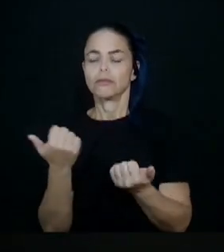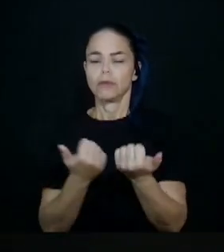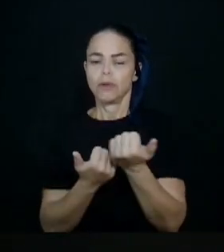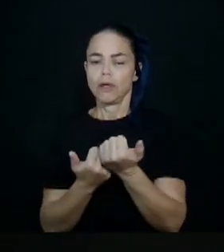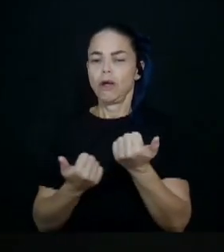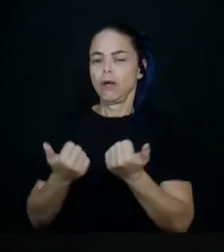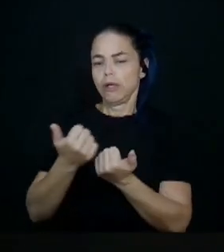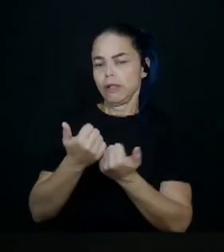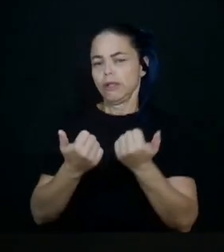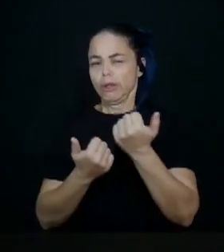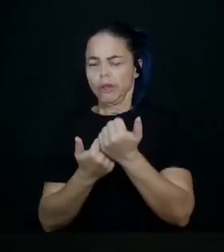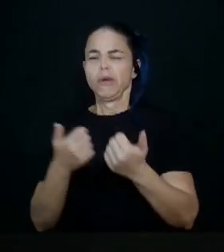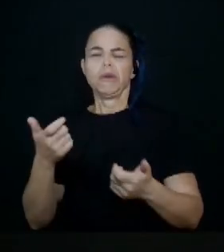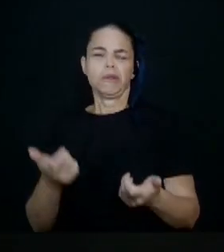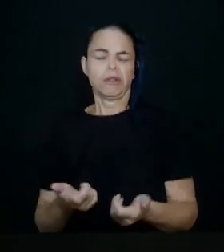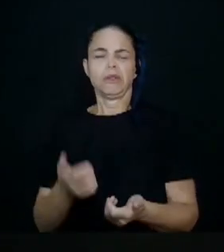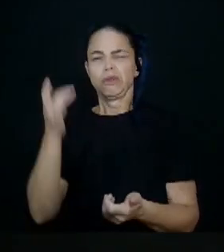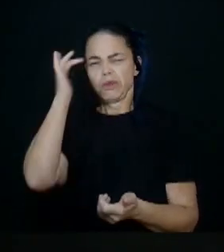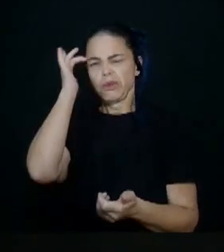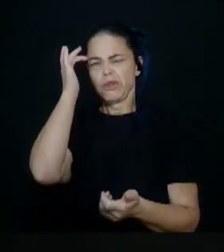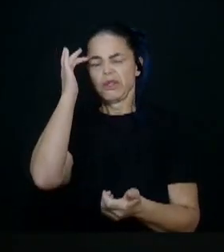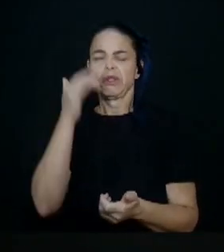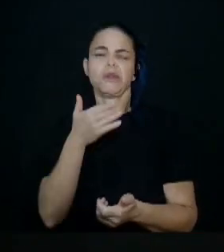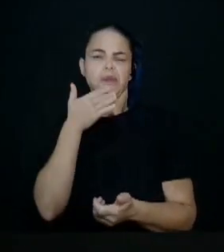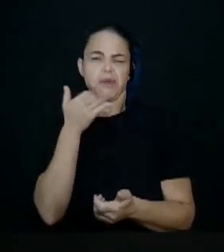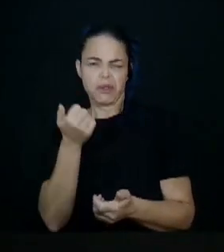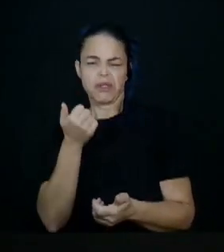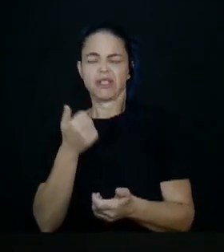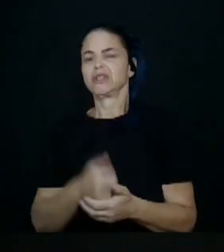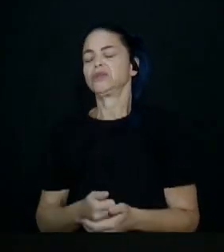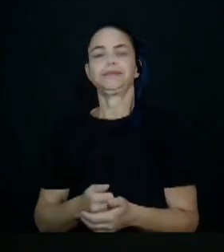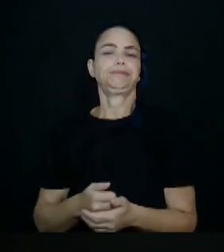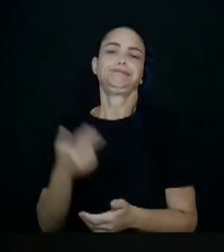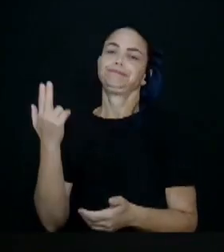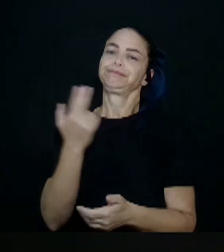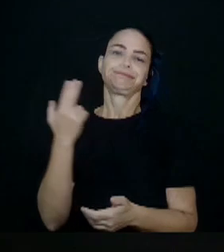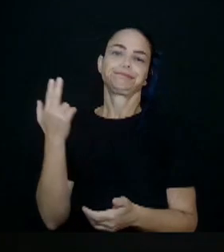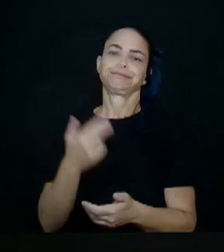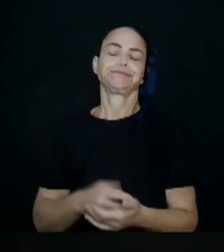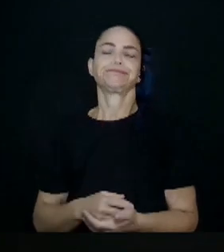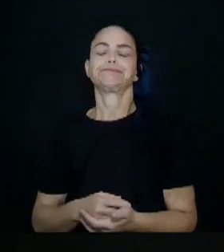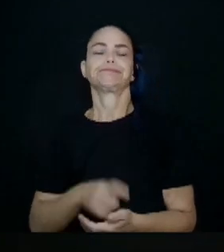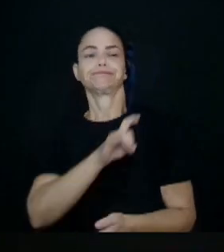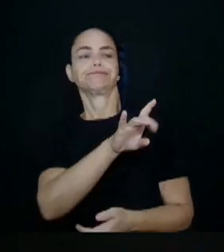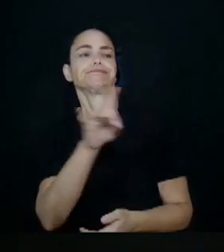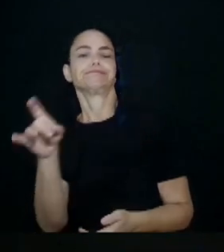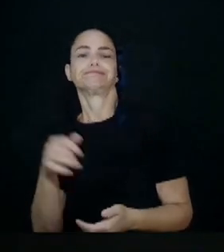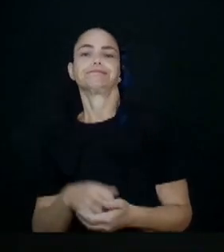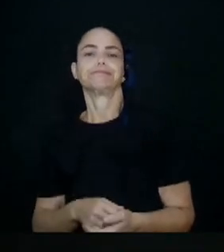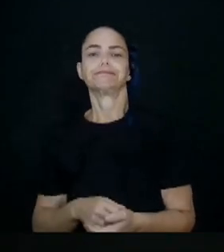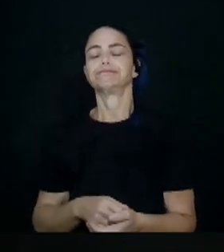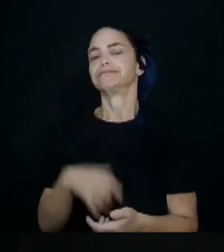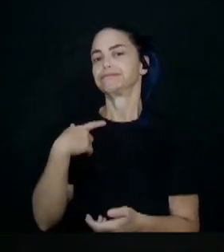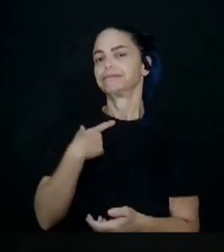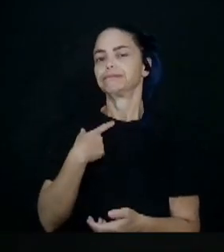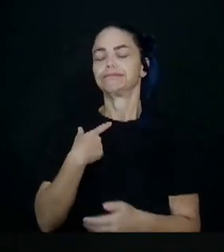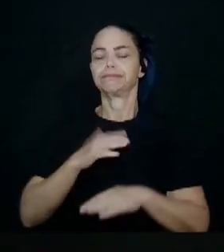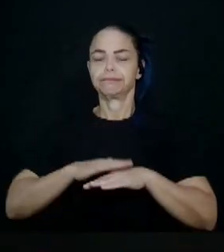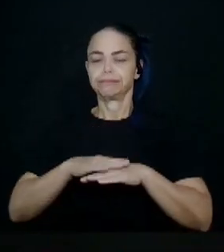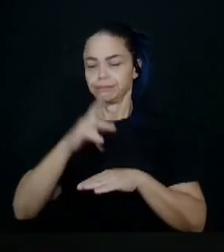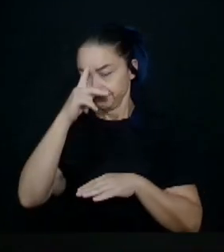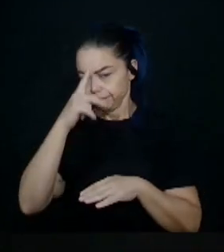funciona para tentar diminuir? Ou isso não tem nada a ver? Depende mesmo de cada um, cada um com seu